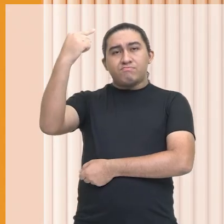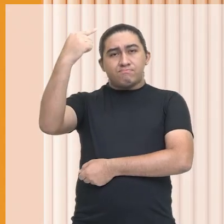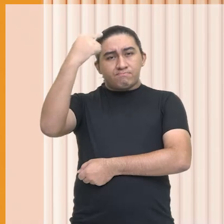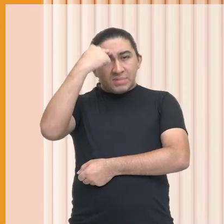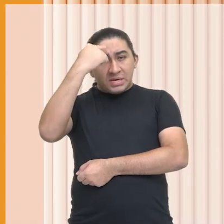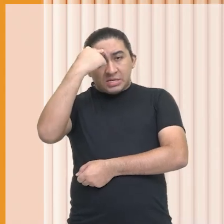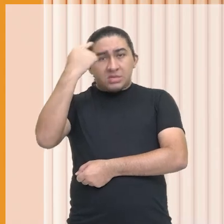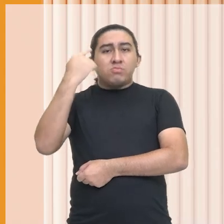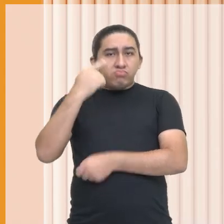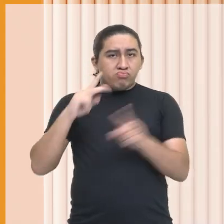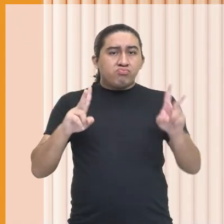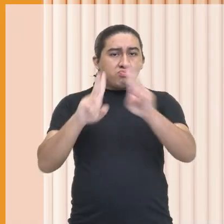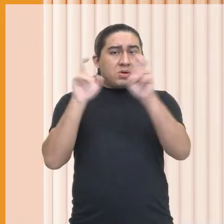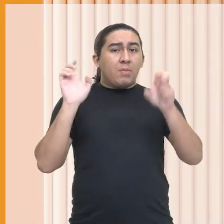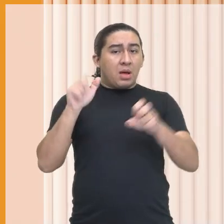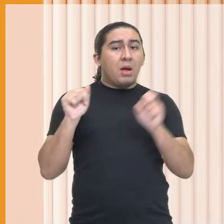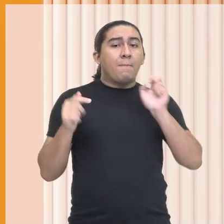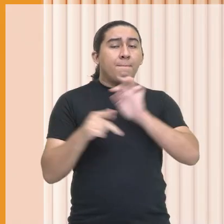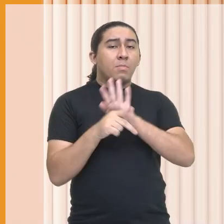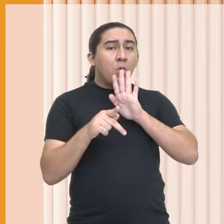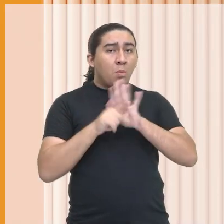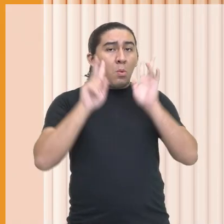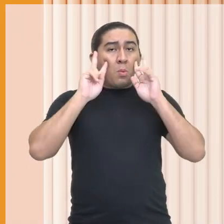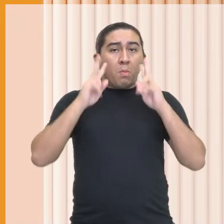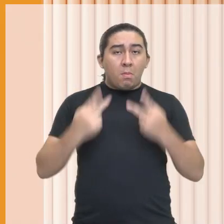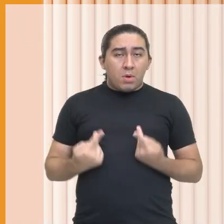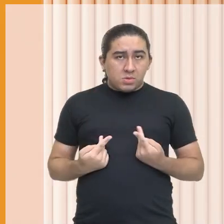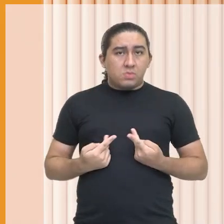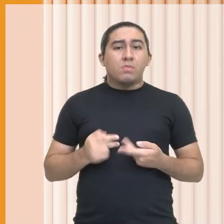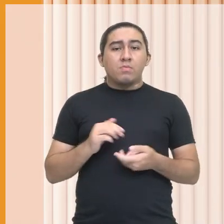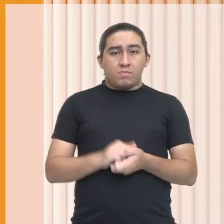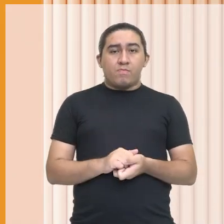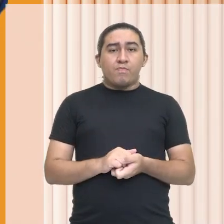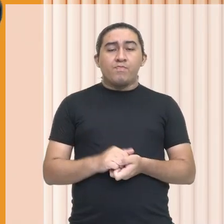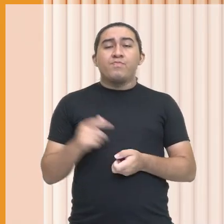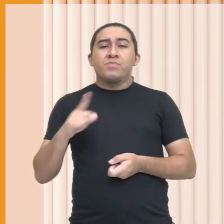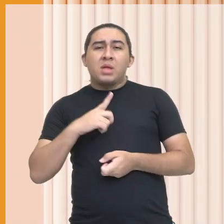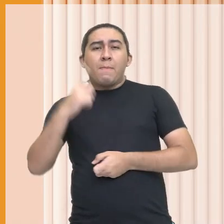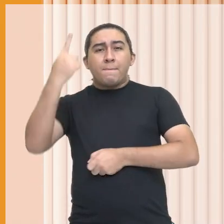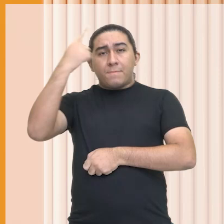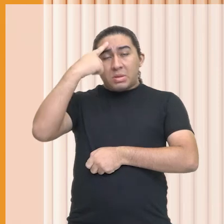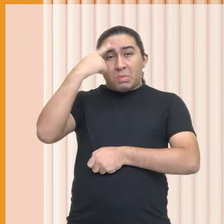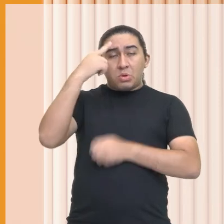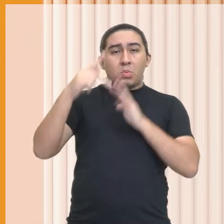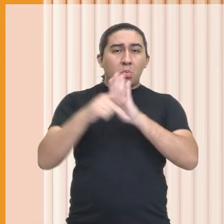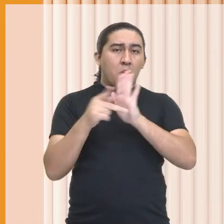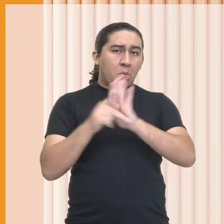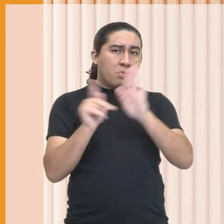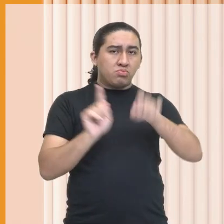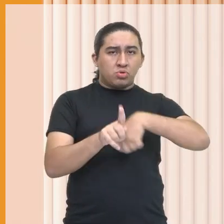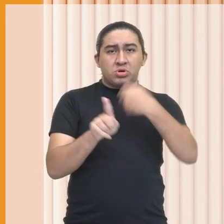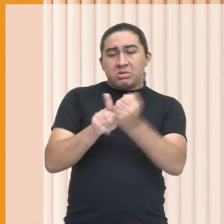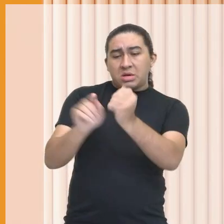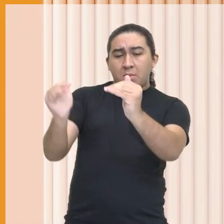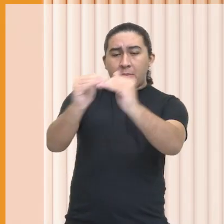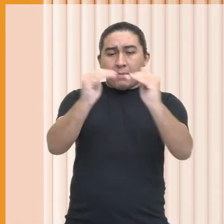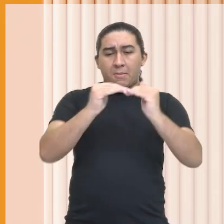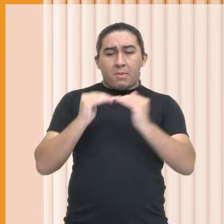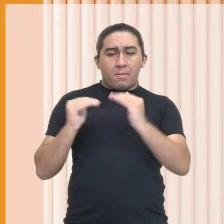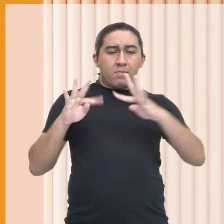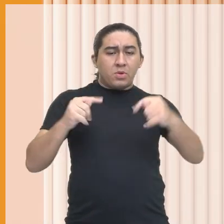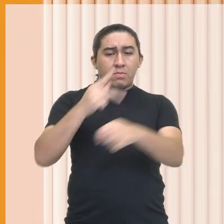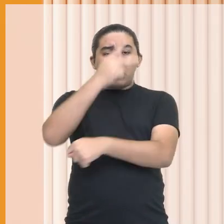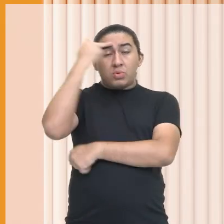pensar, que é típico, próprio do ser humano, está aí no senso comum. Todos nós pensamos a cada